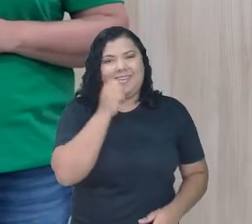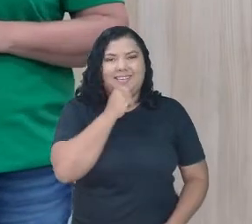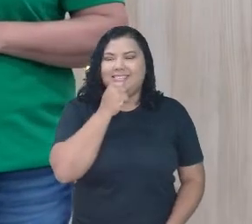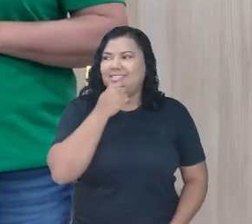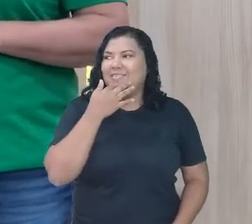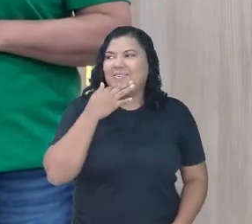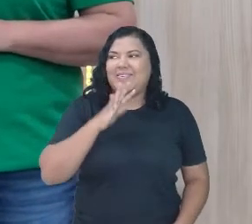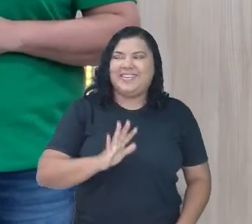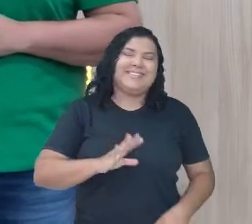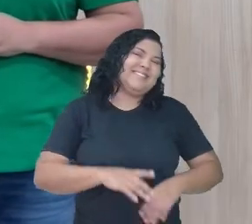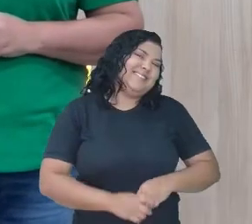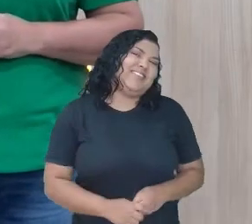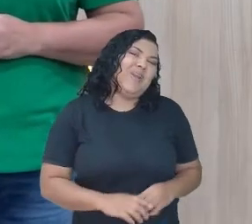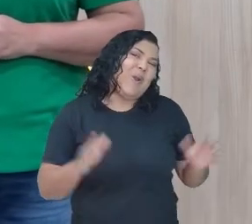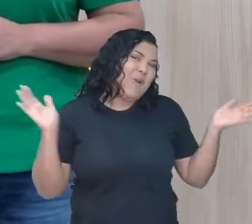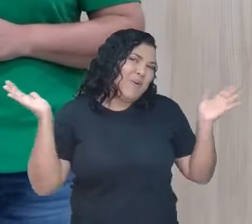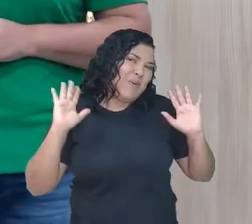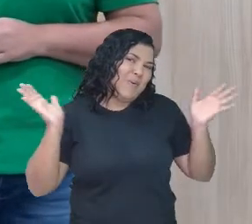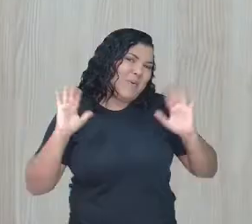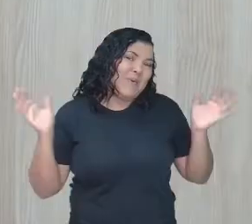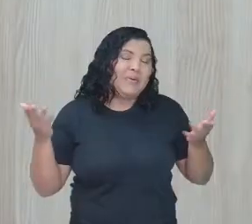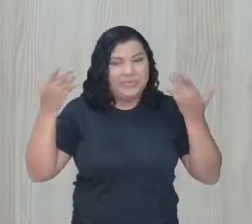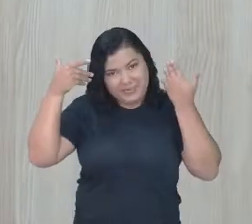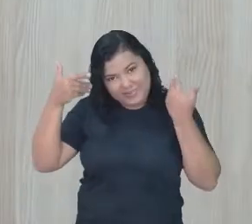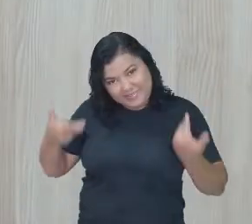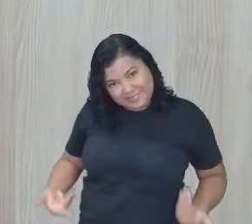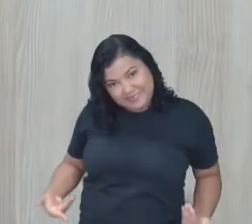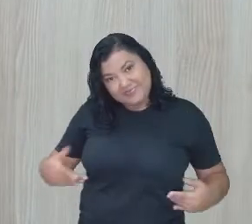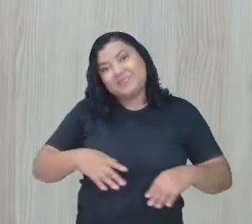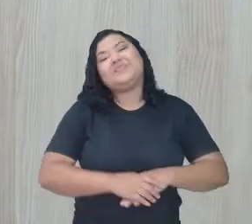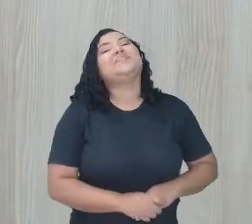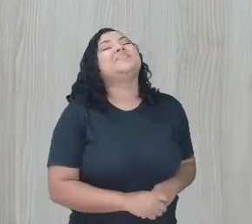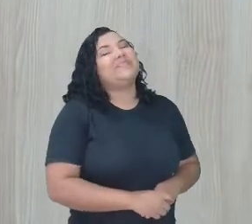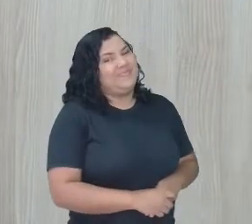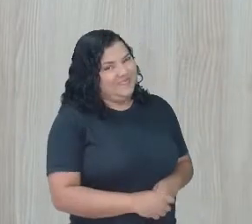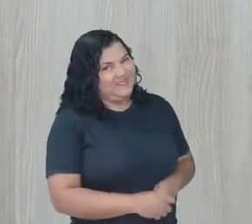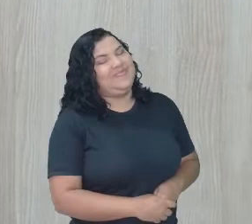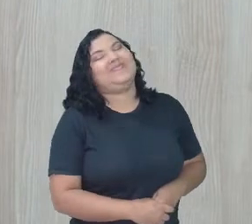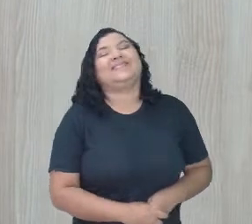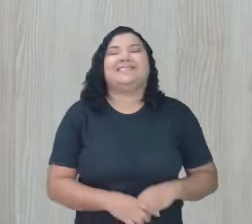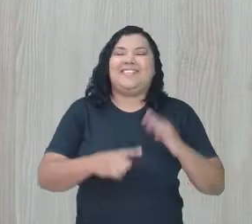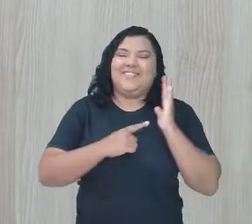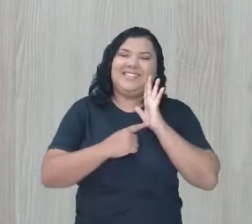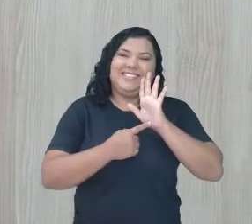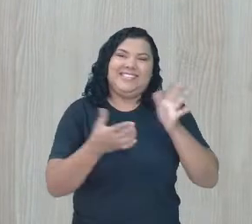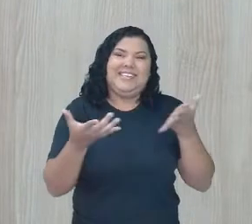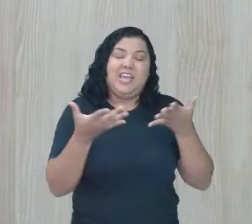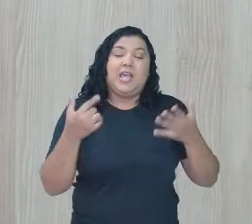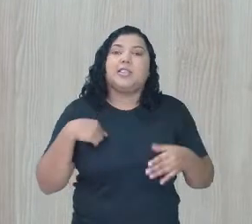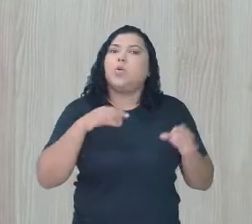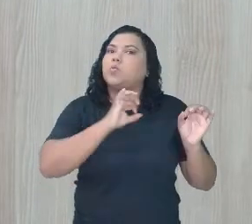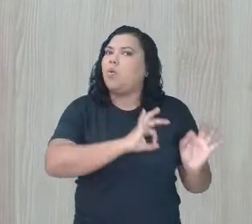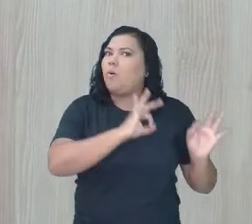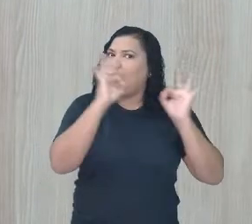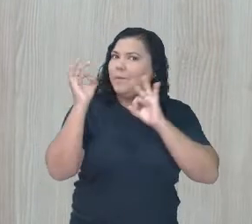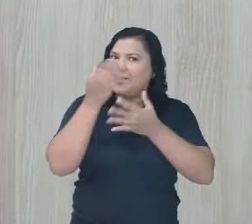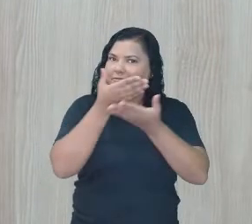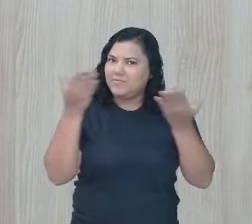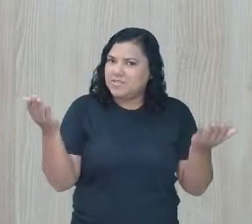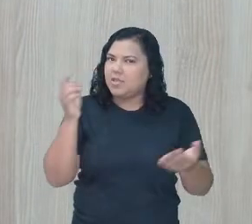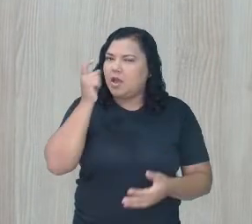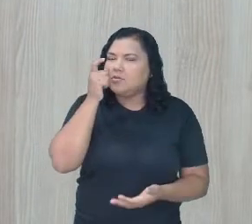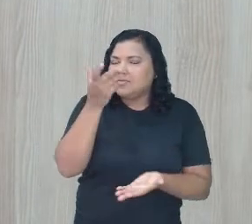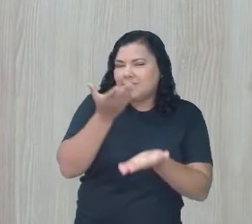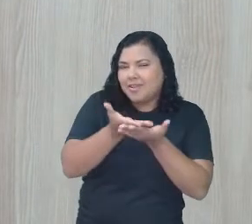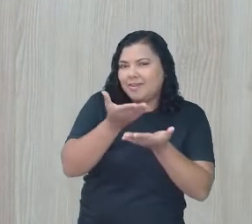conhecem. Oi, gente, eu tô aqui. Aí, apareci. Tô aqui já acompanhando vocês, acompanhando a aula